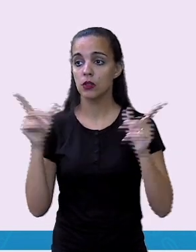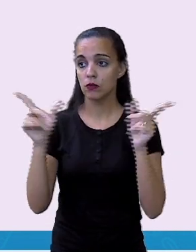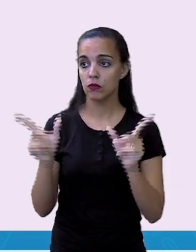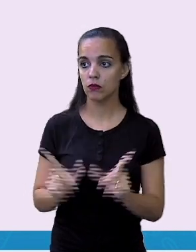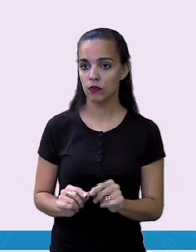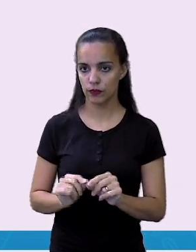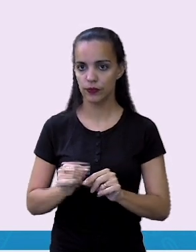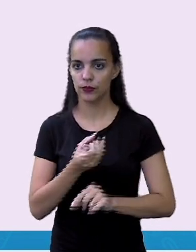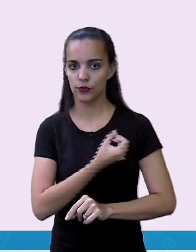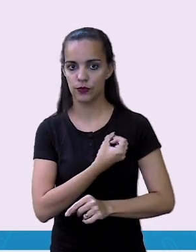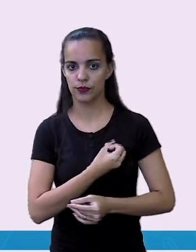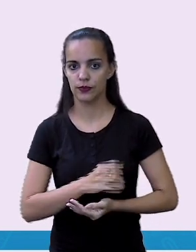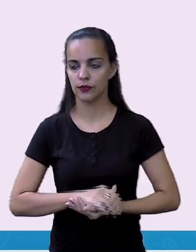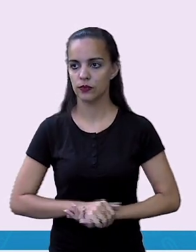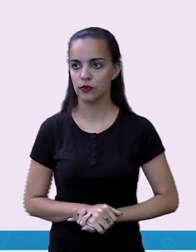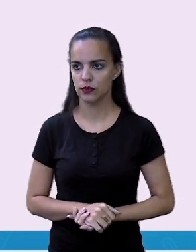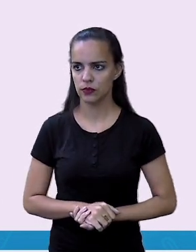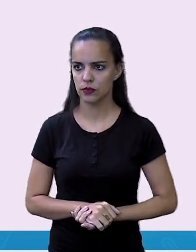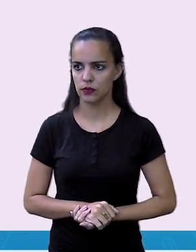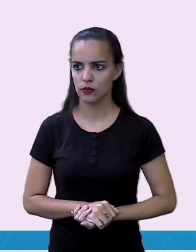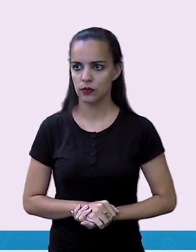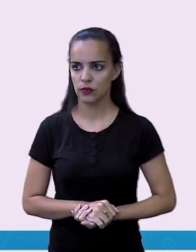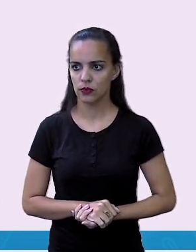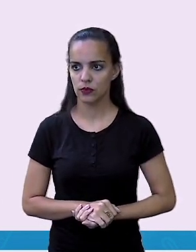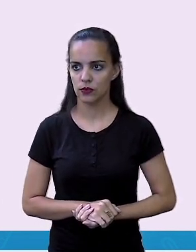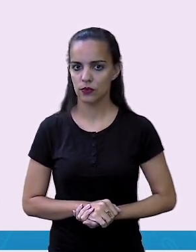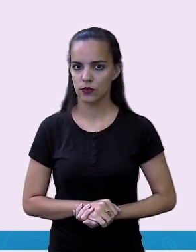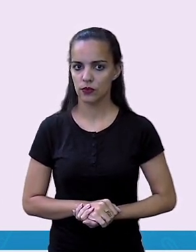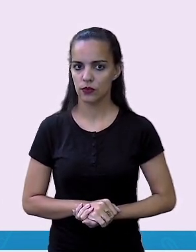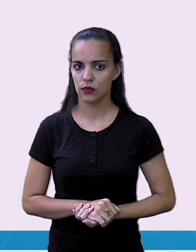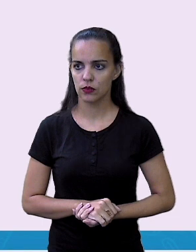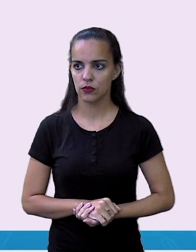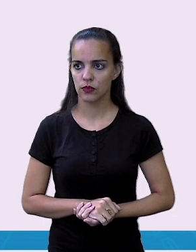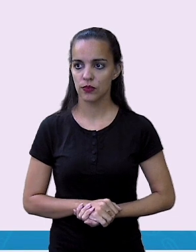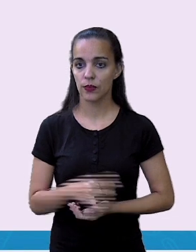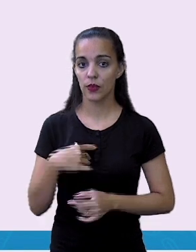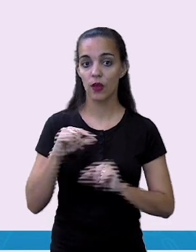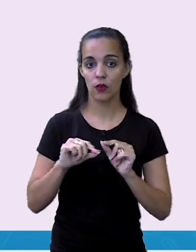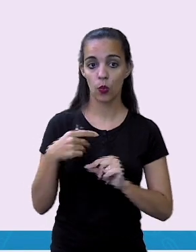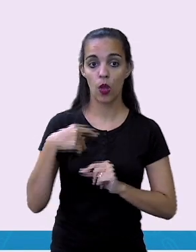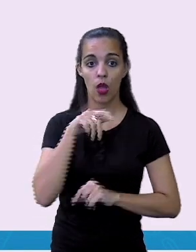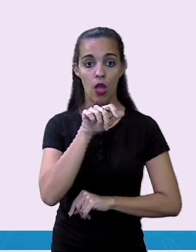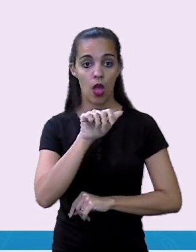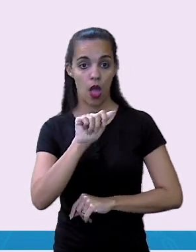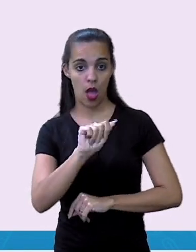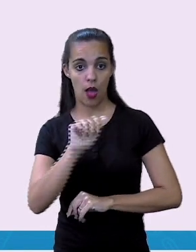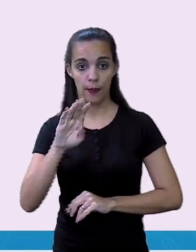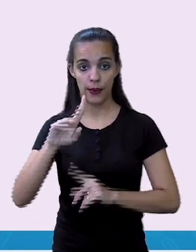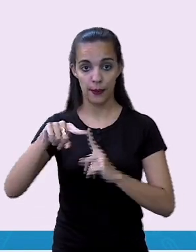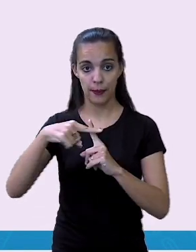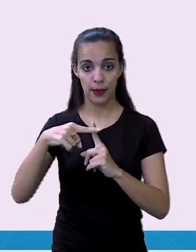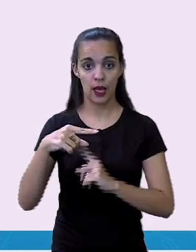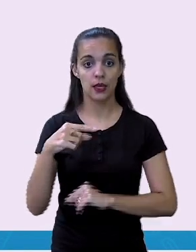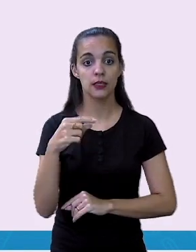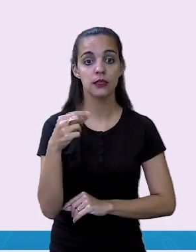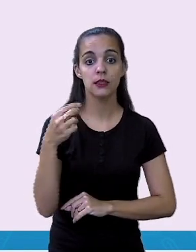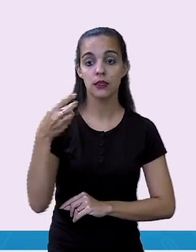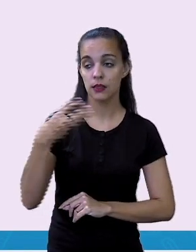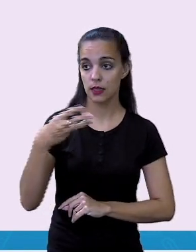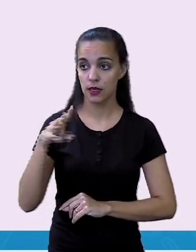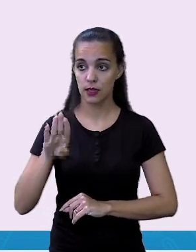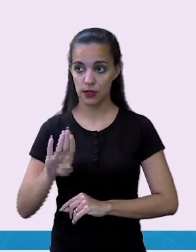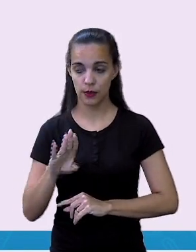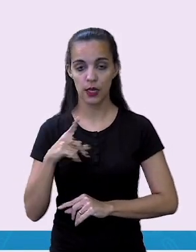confundindo. Voltando no exercício. Entre AB e 3B, é o B que é o